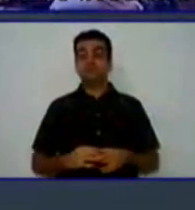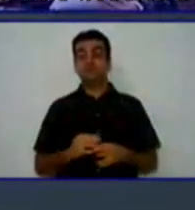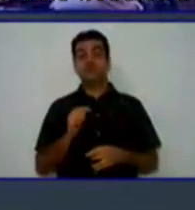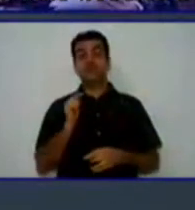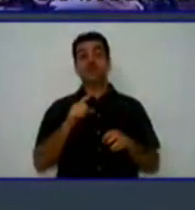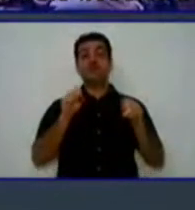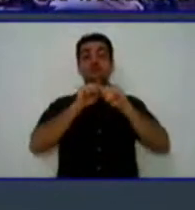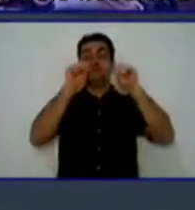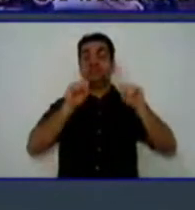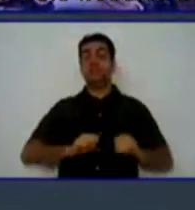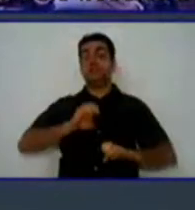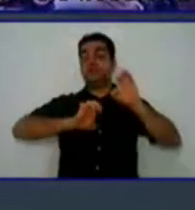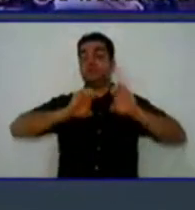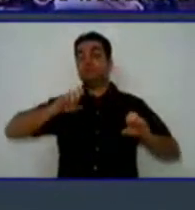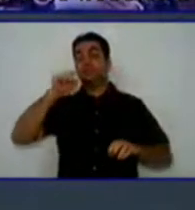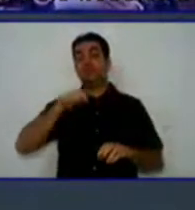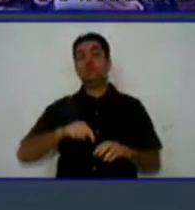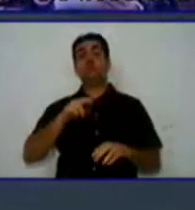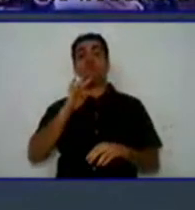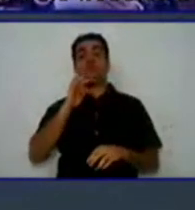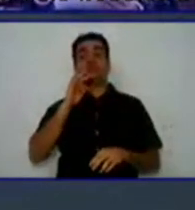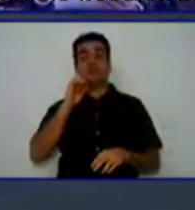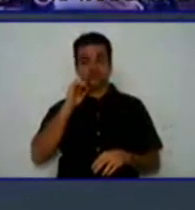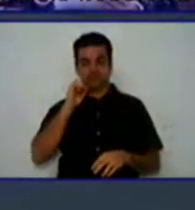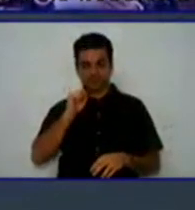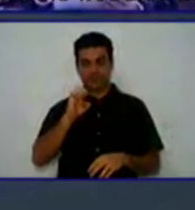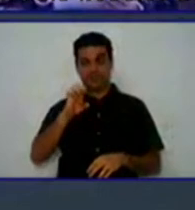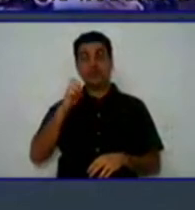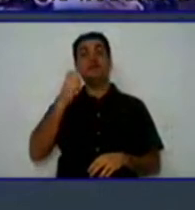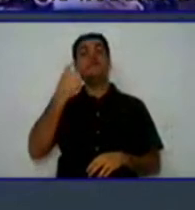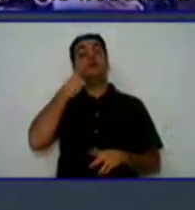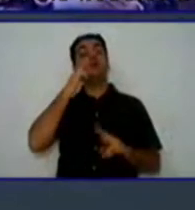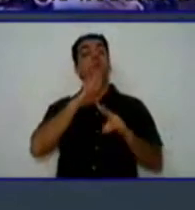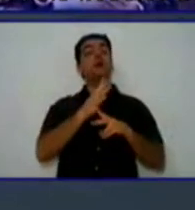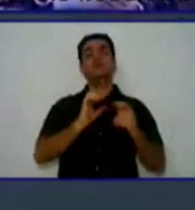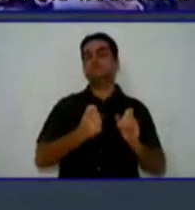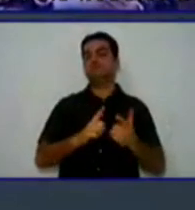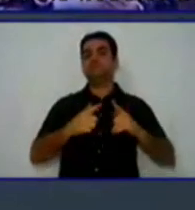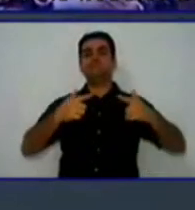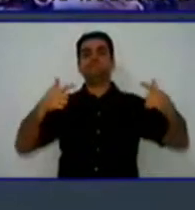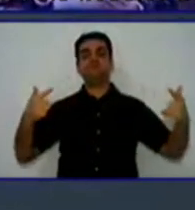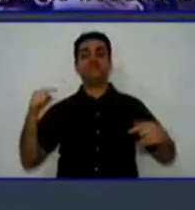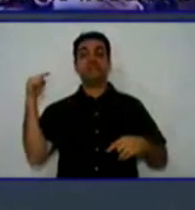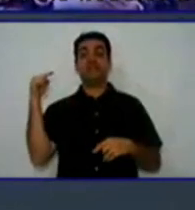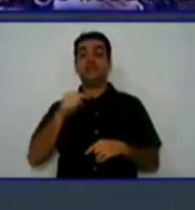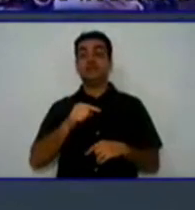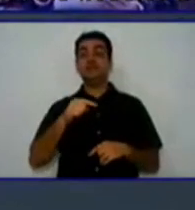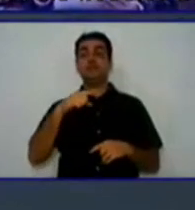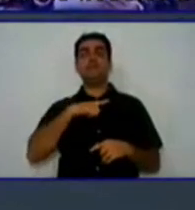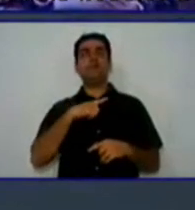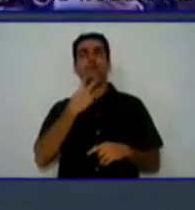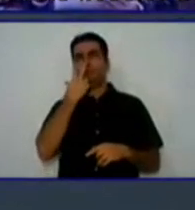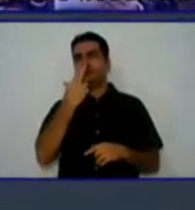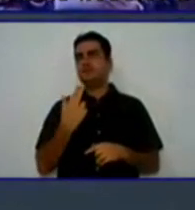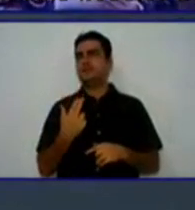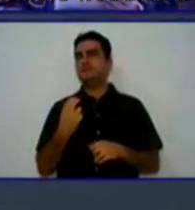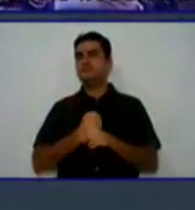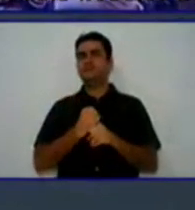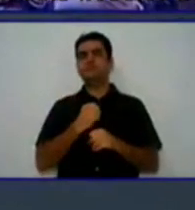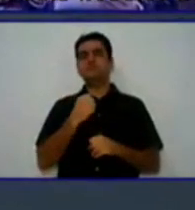de estatística do PSE, ele fornece o crescimento exponencial do partido e ele se deu um grande pico nos